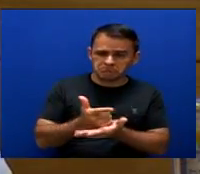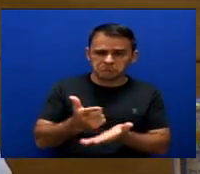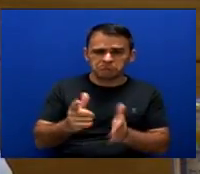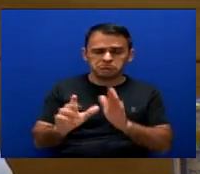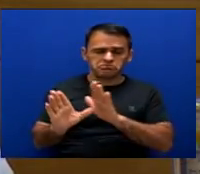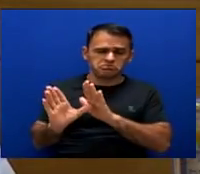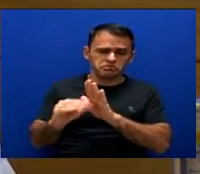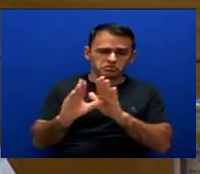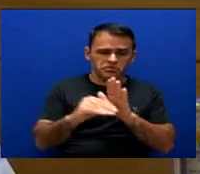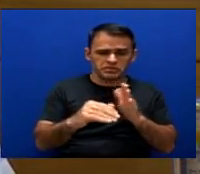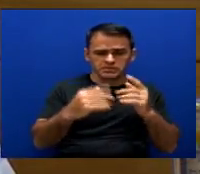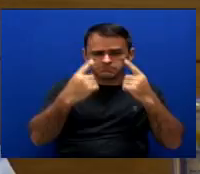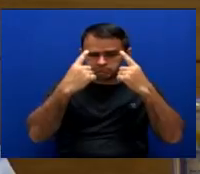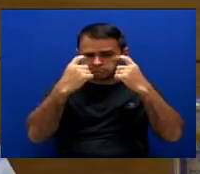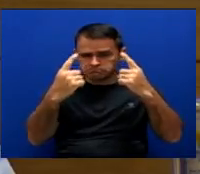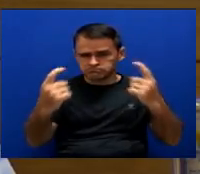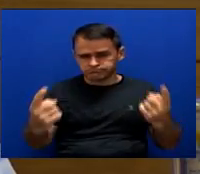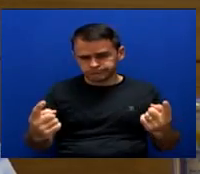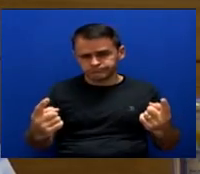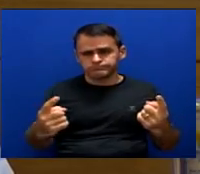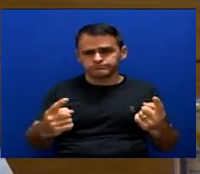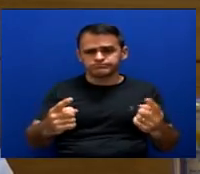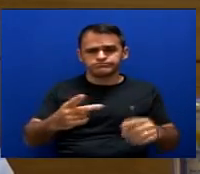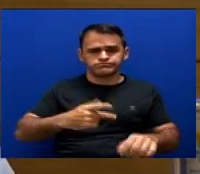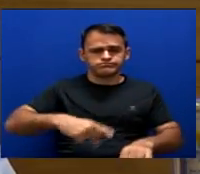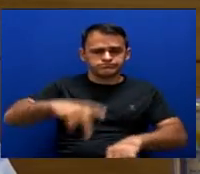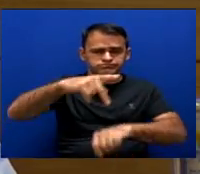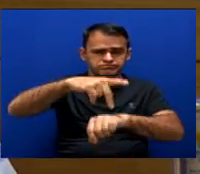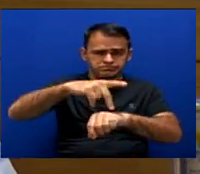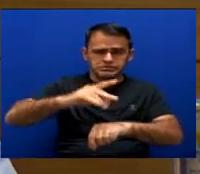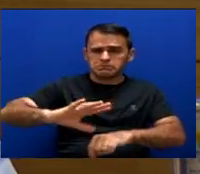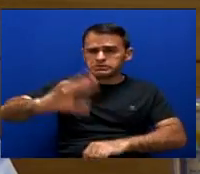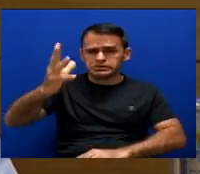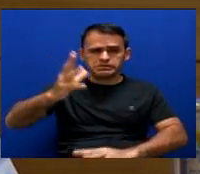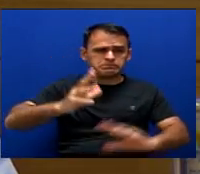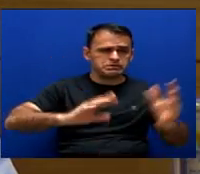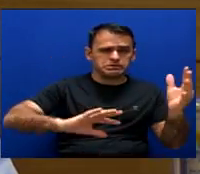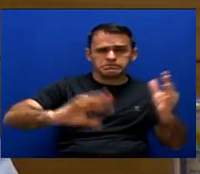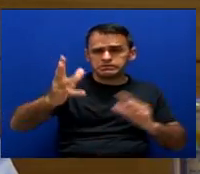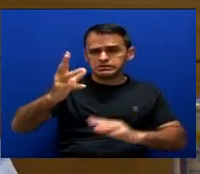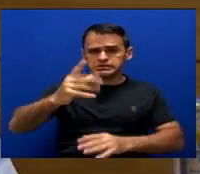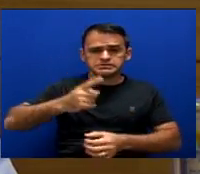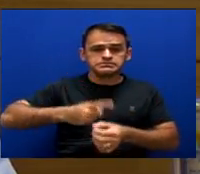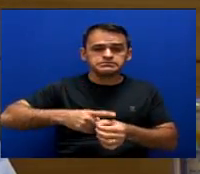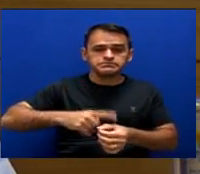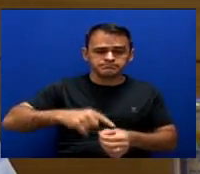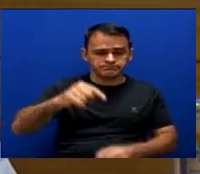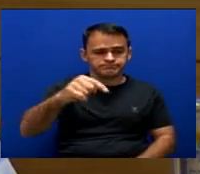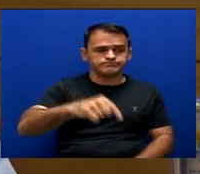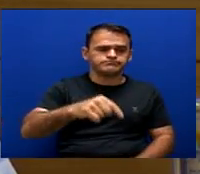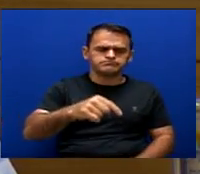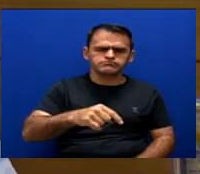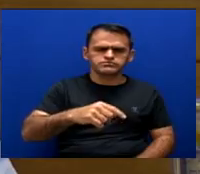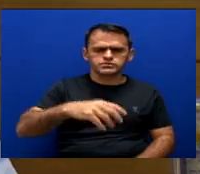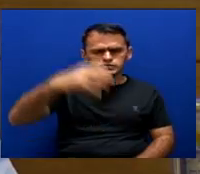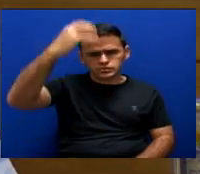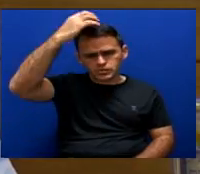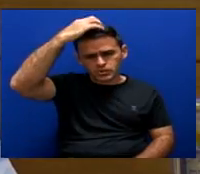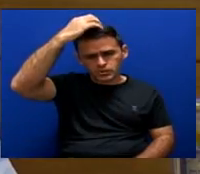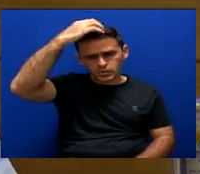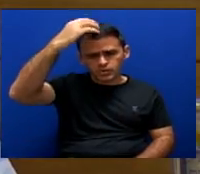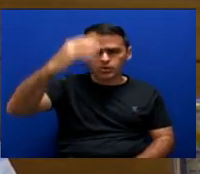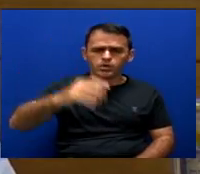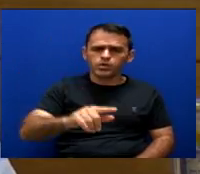está acontecendo no nosso país e na nossa na nossas cidades uma boa parte delas